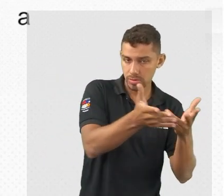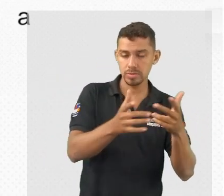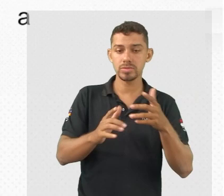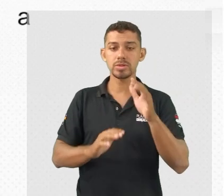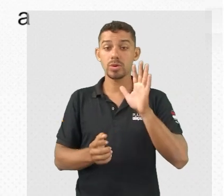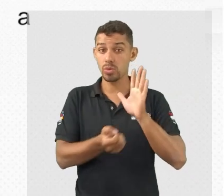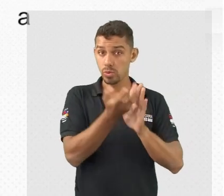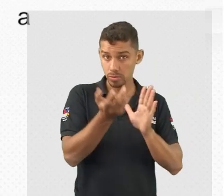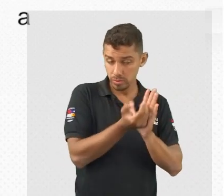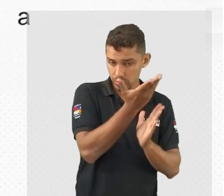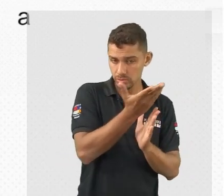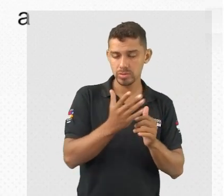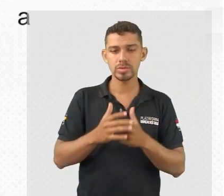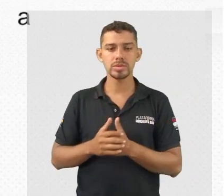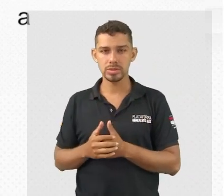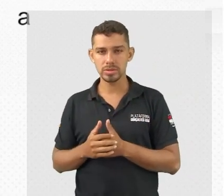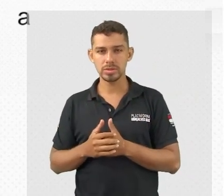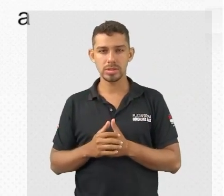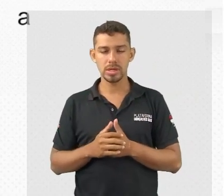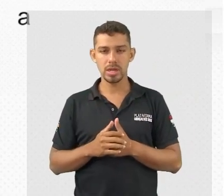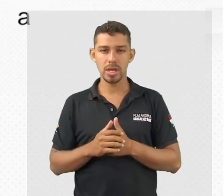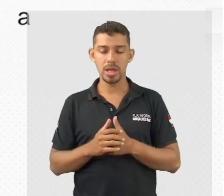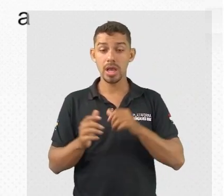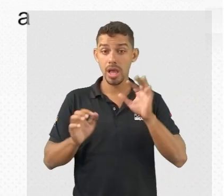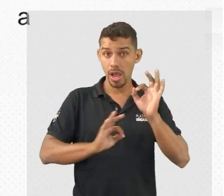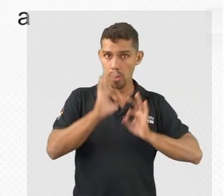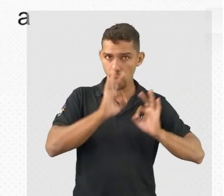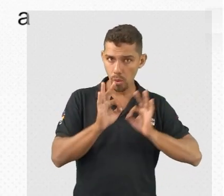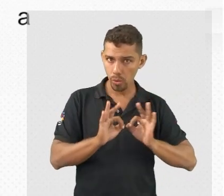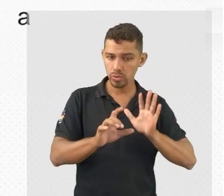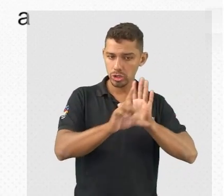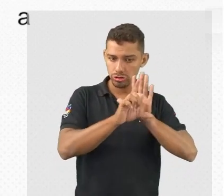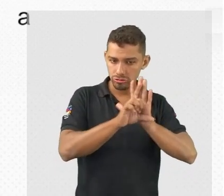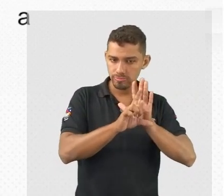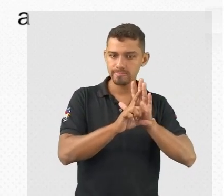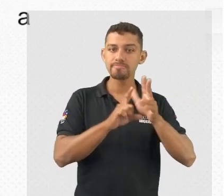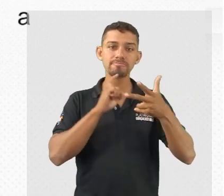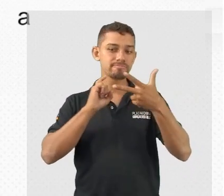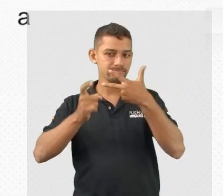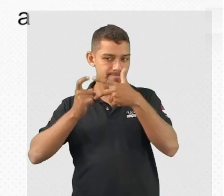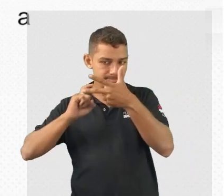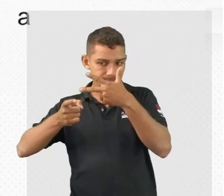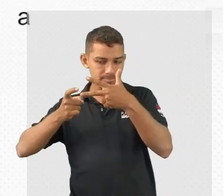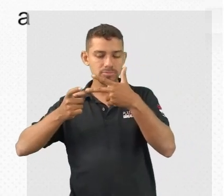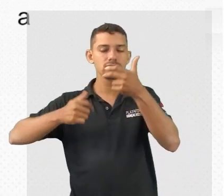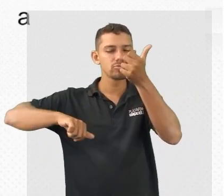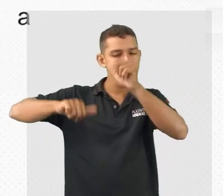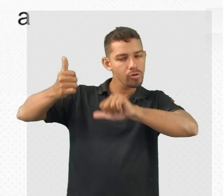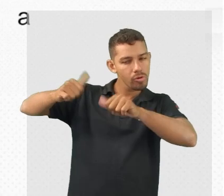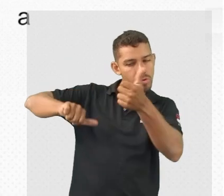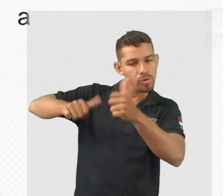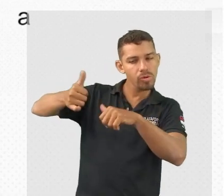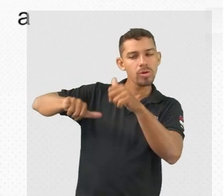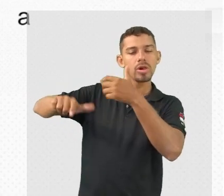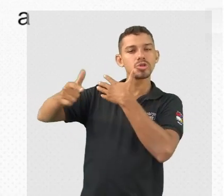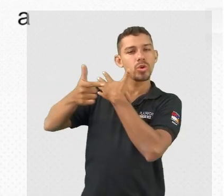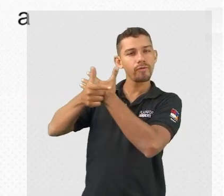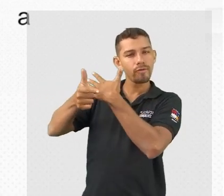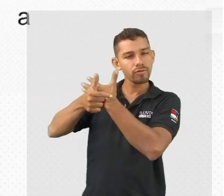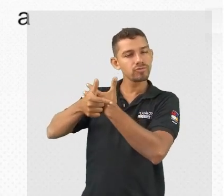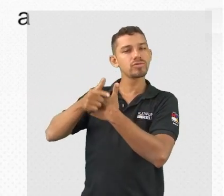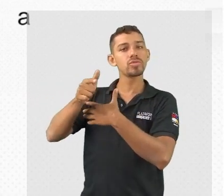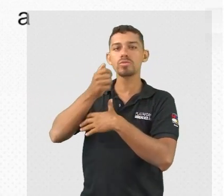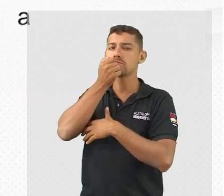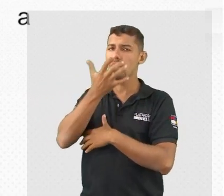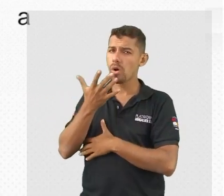da sociedade. E aqueles que elaboram e que executam as leis são fiscalizados nas suas funções também